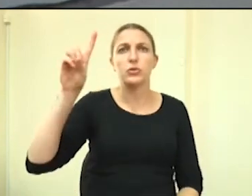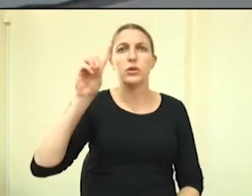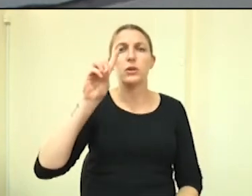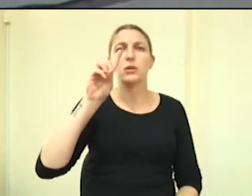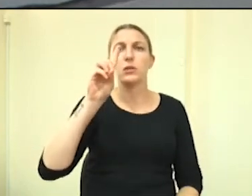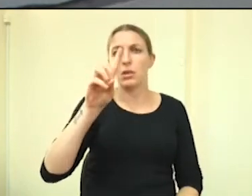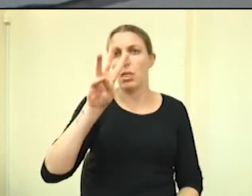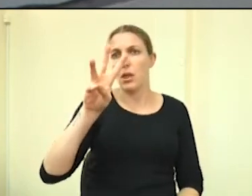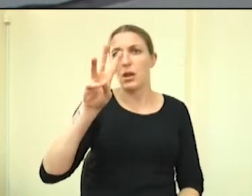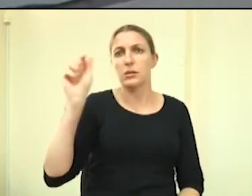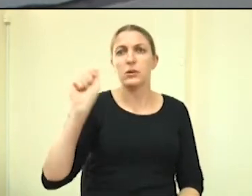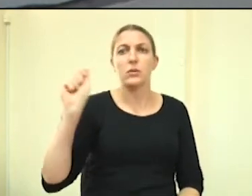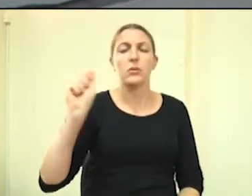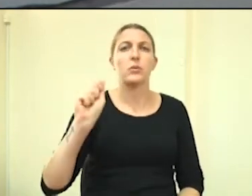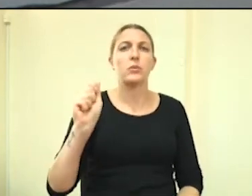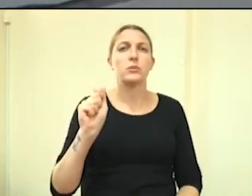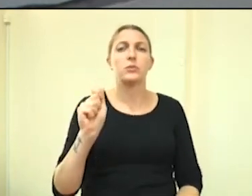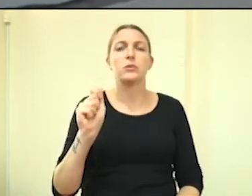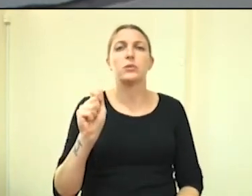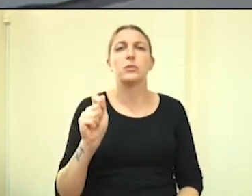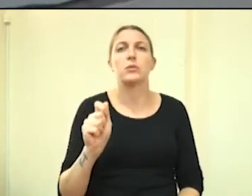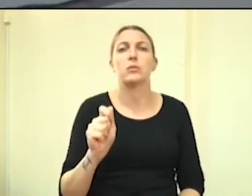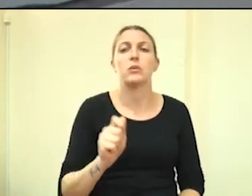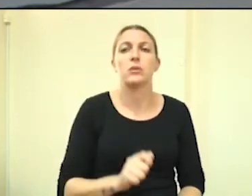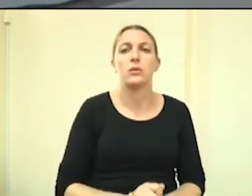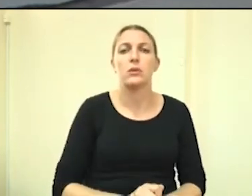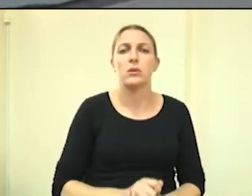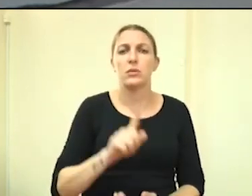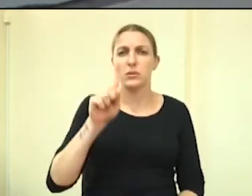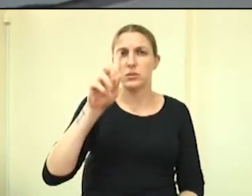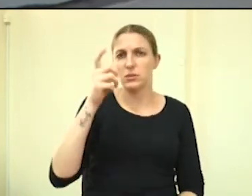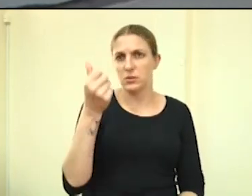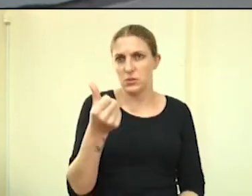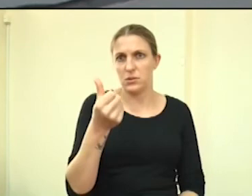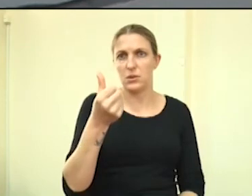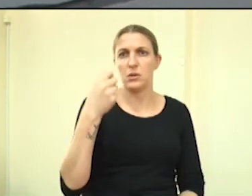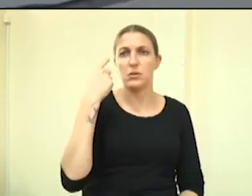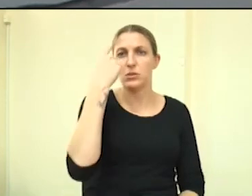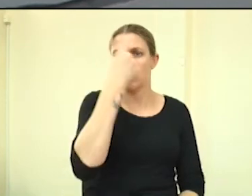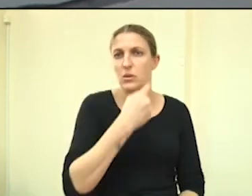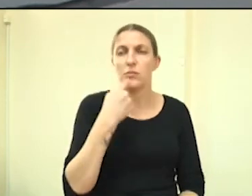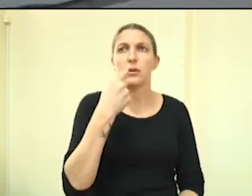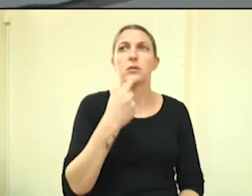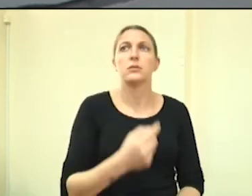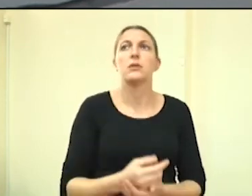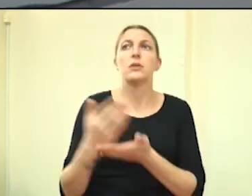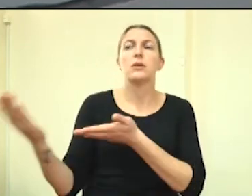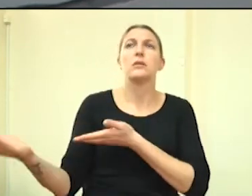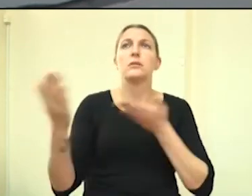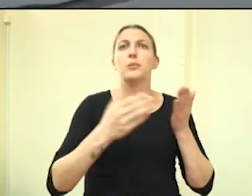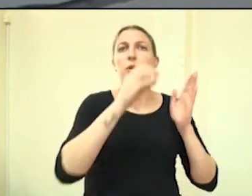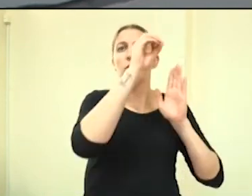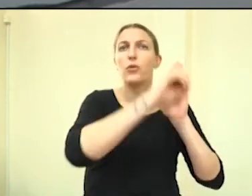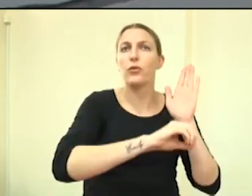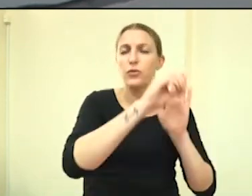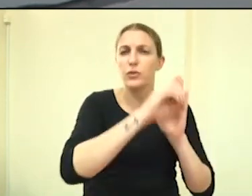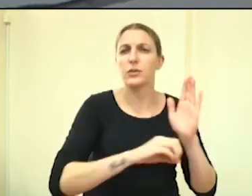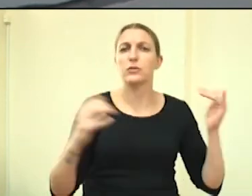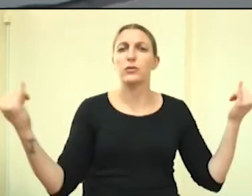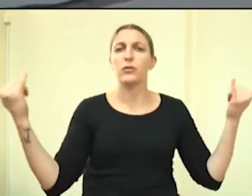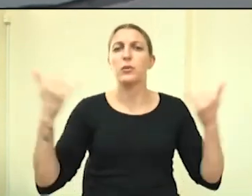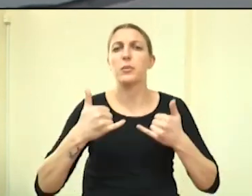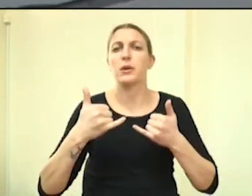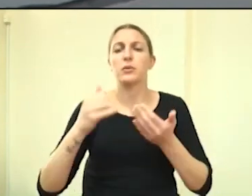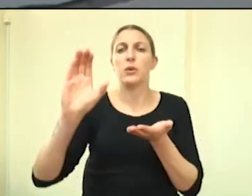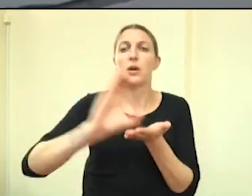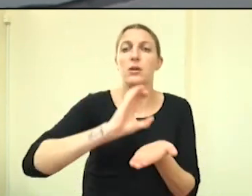às 16h, na sede do batalhão. Recebido ofício da Secretaria Municipal da Fazenda, comunicando sobre o recebimento de recursos em conta municipal